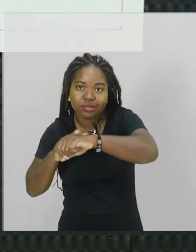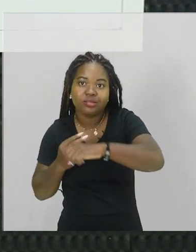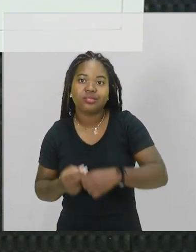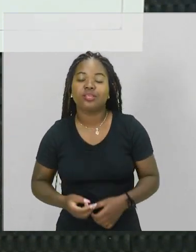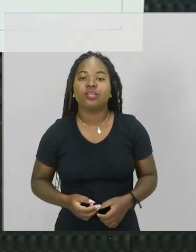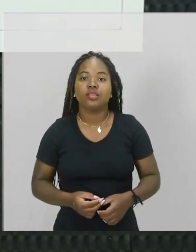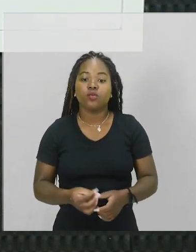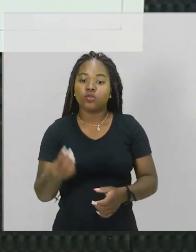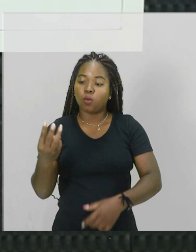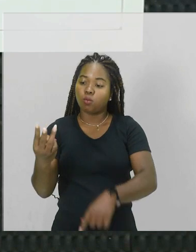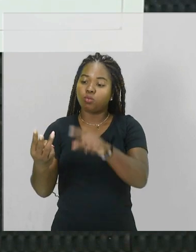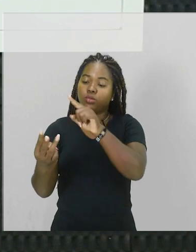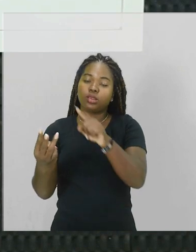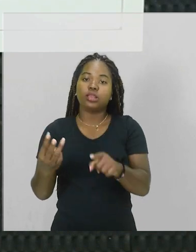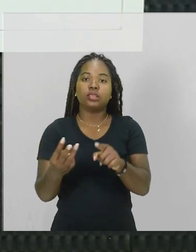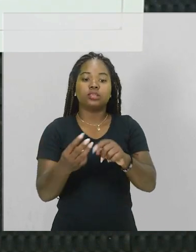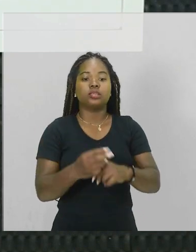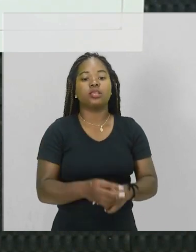né? Então, aqui, ó,